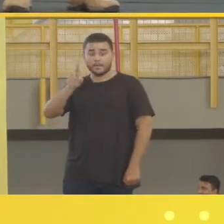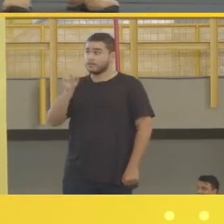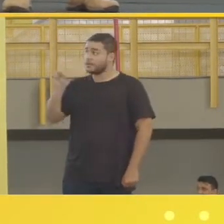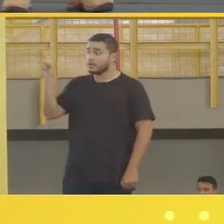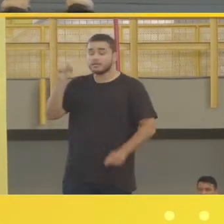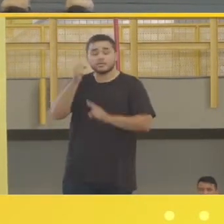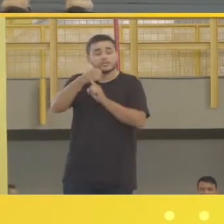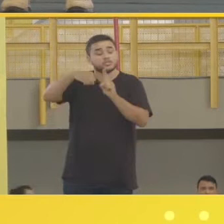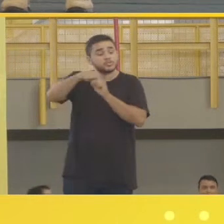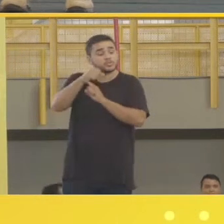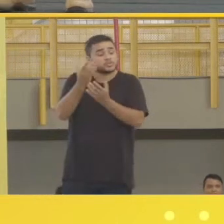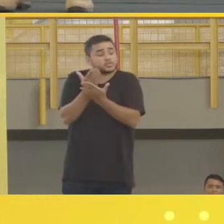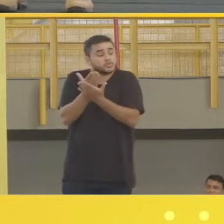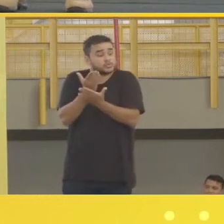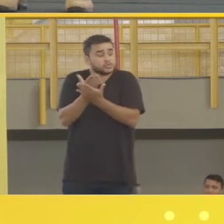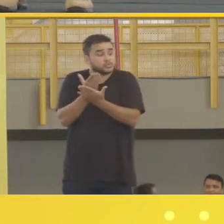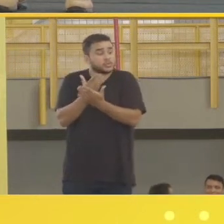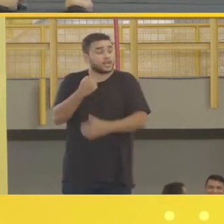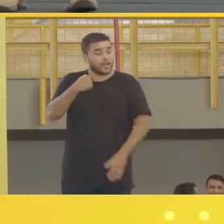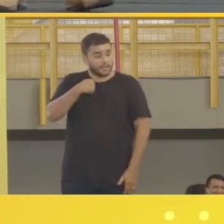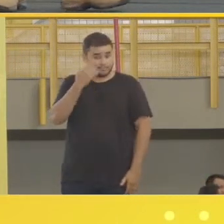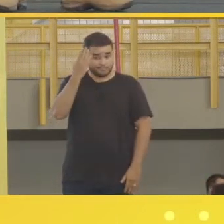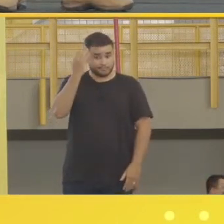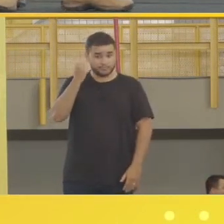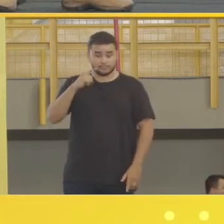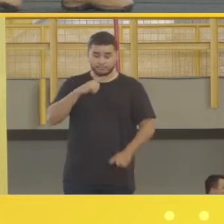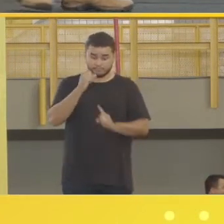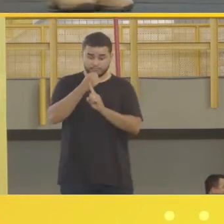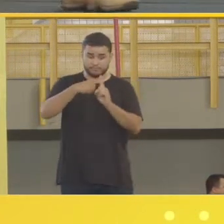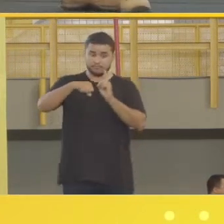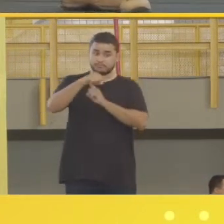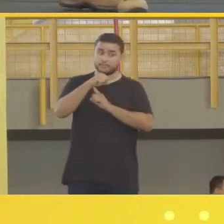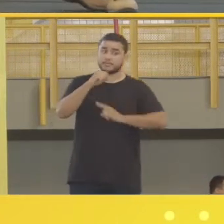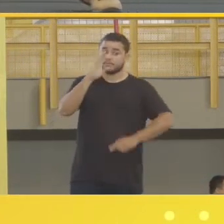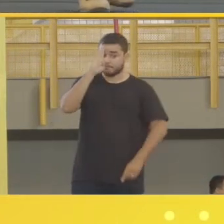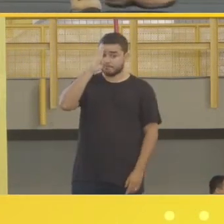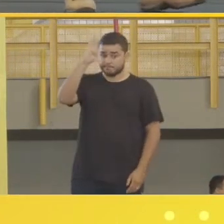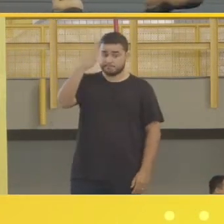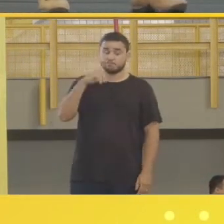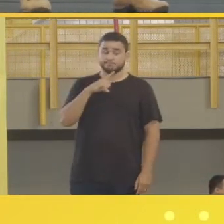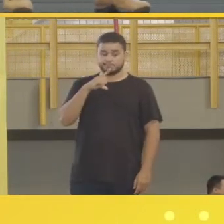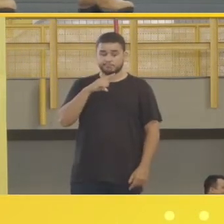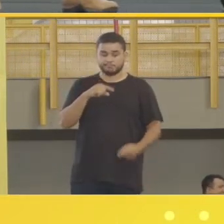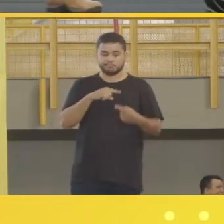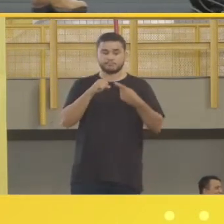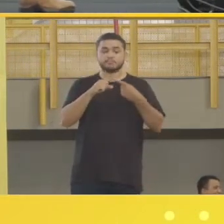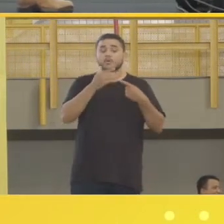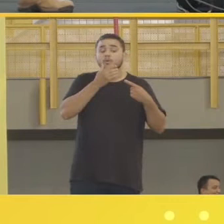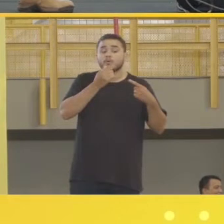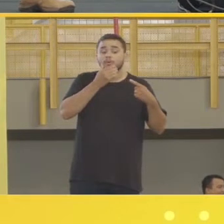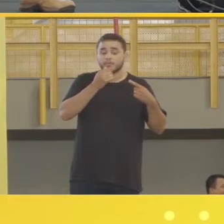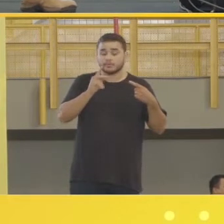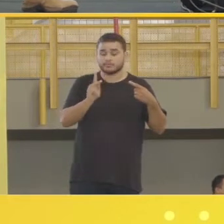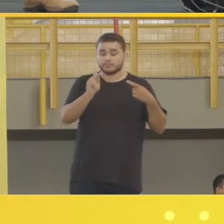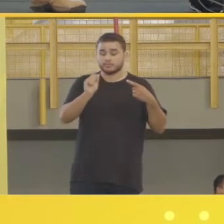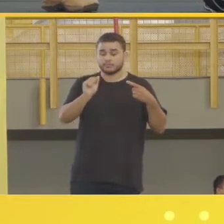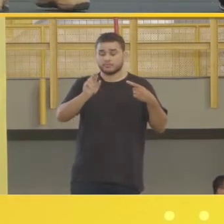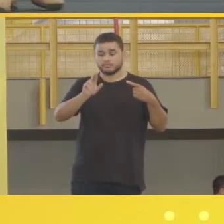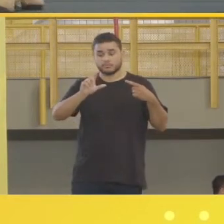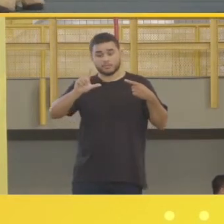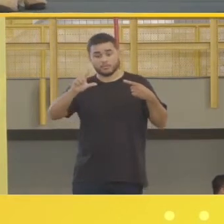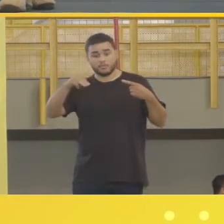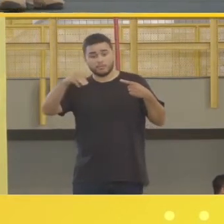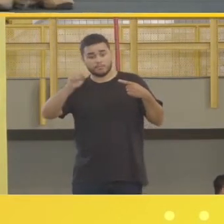gigantes, chamados por nós de clássicos da sociologia. Você tem ali Karl Marx, você tem